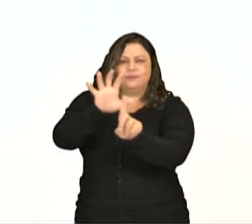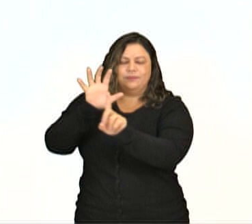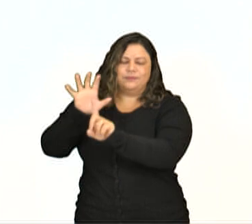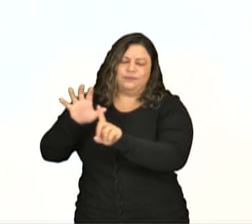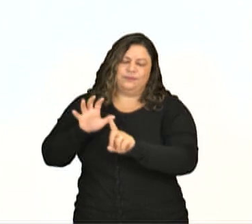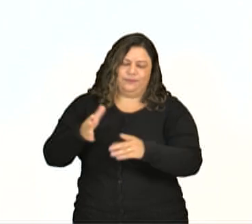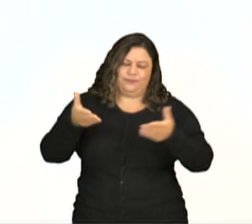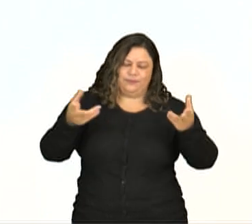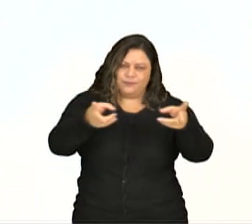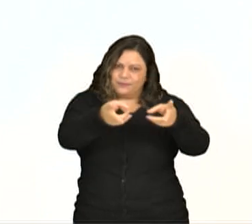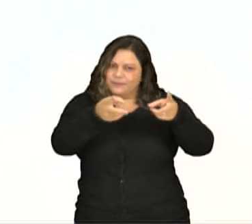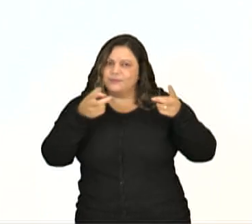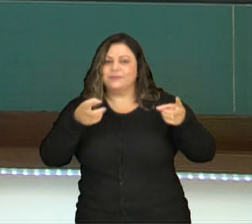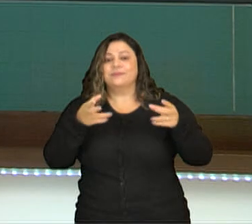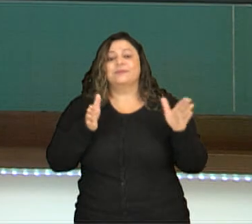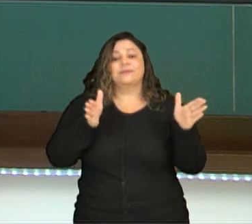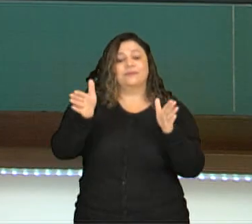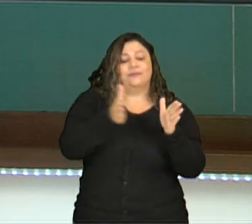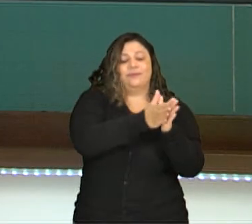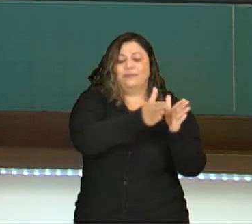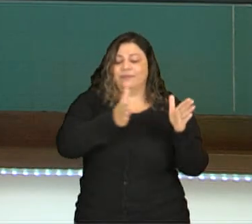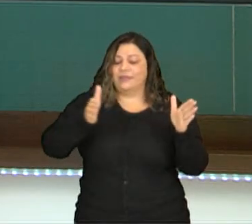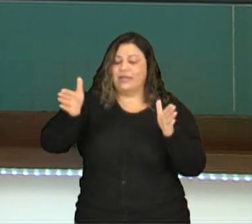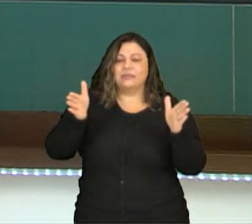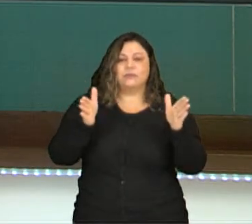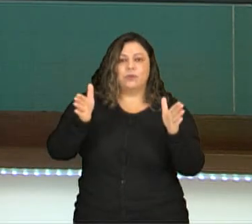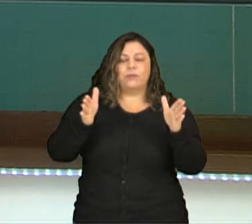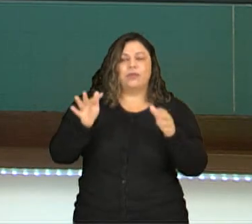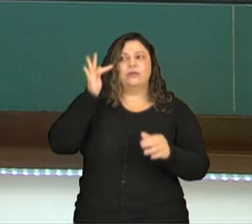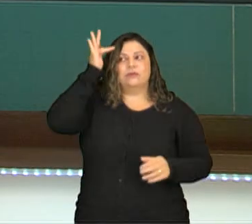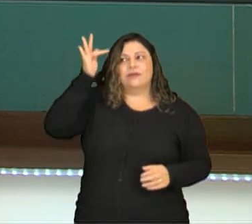estudante, esse momento da